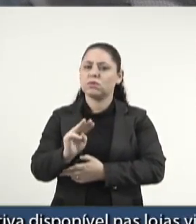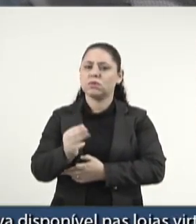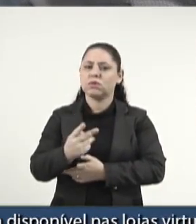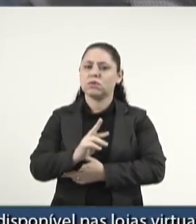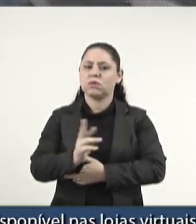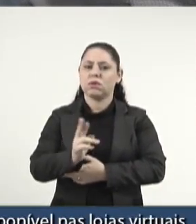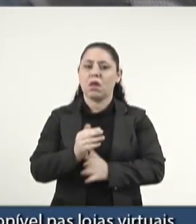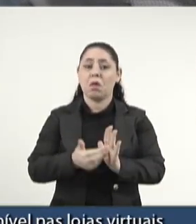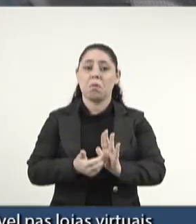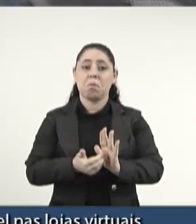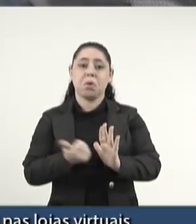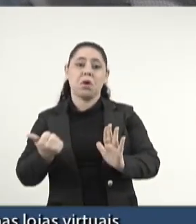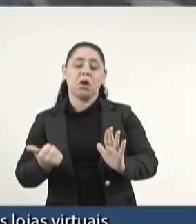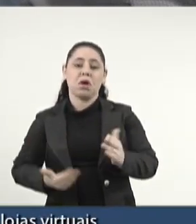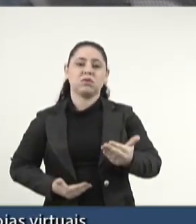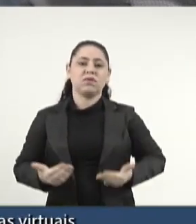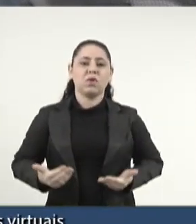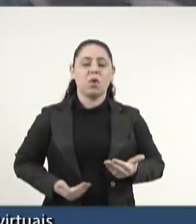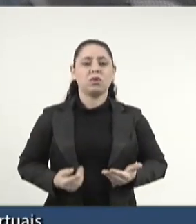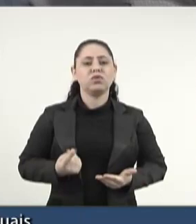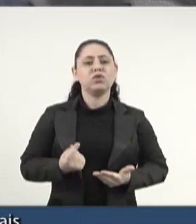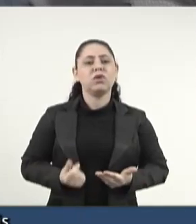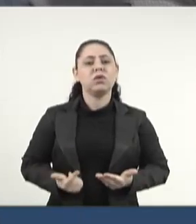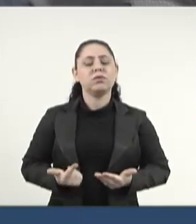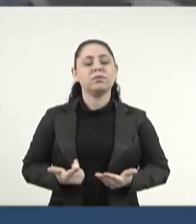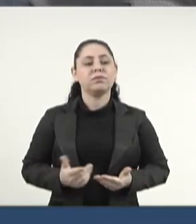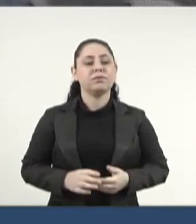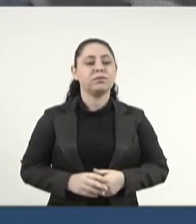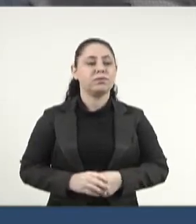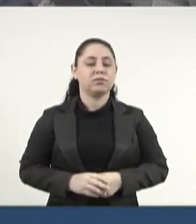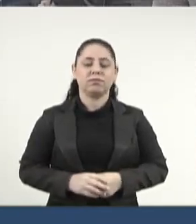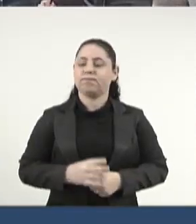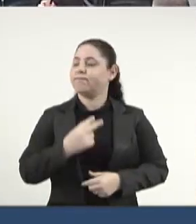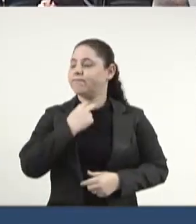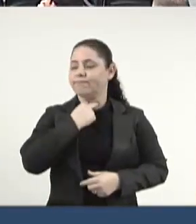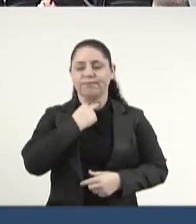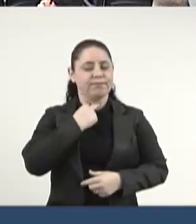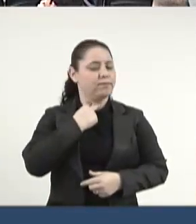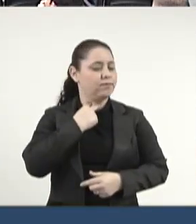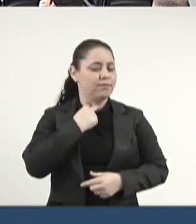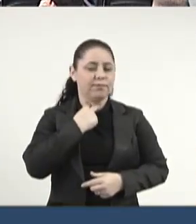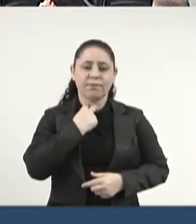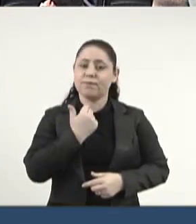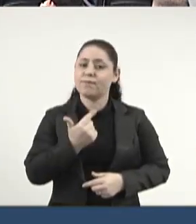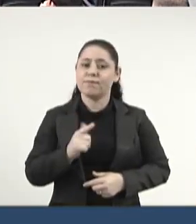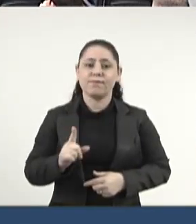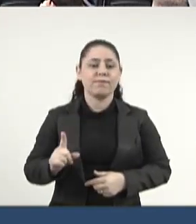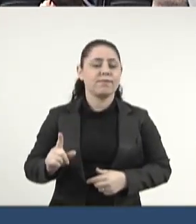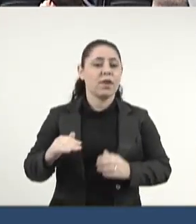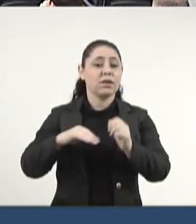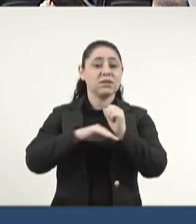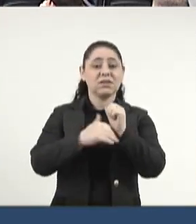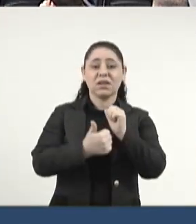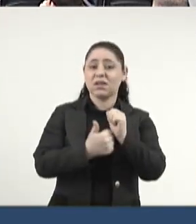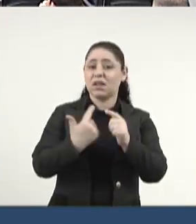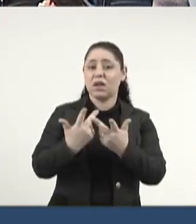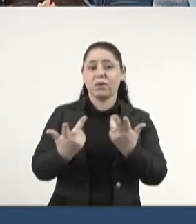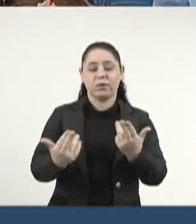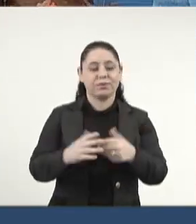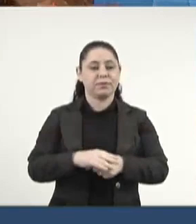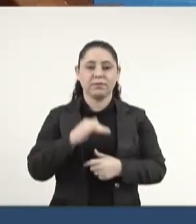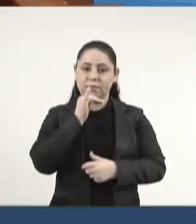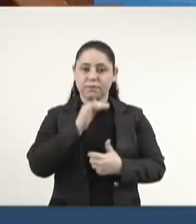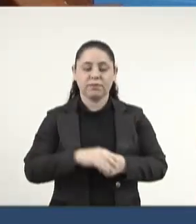sendo retirado do servidor público. Não pode existir confidencialidade. É a mesma coisa